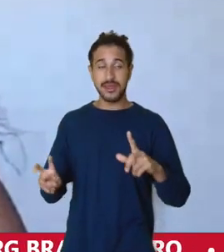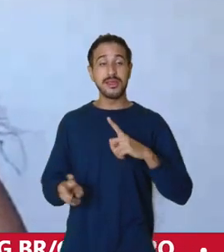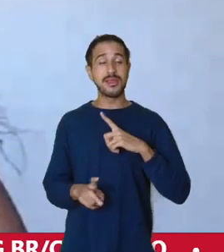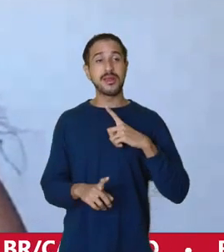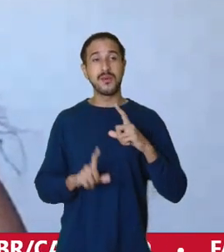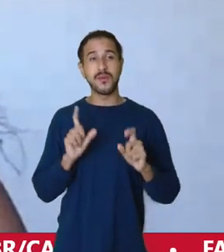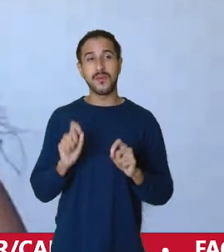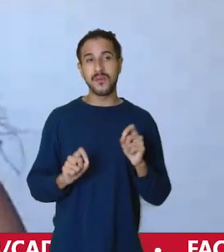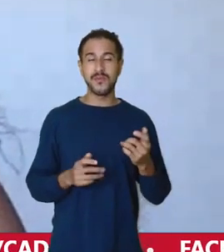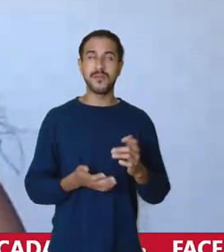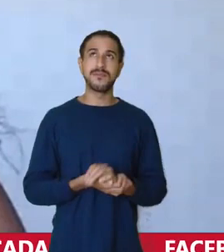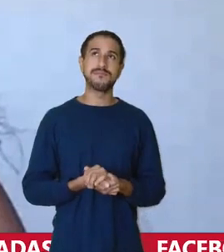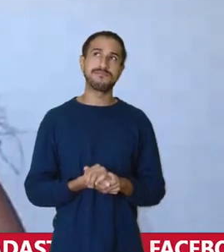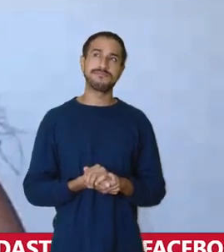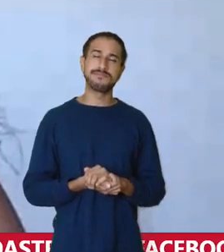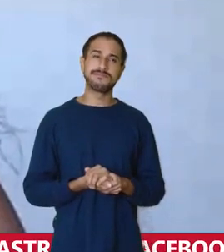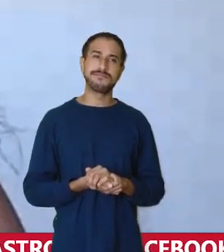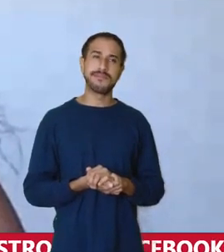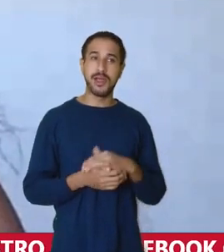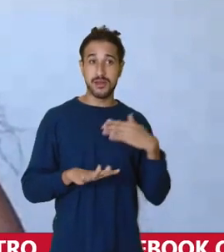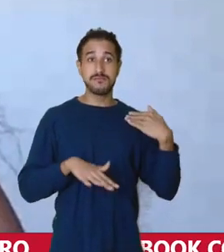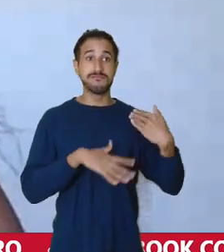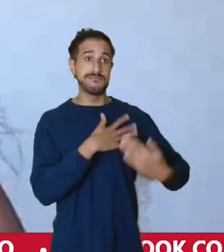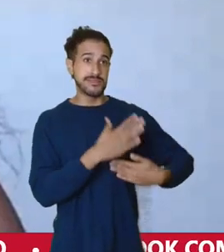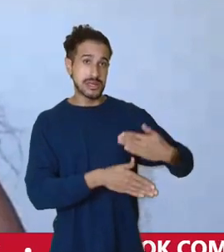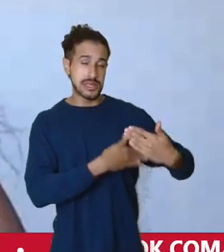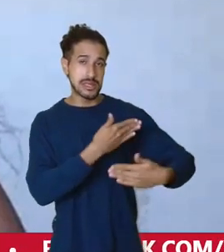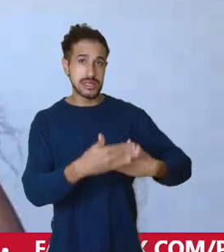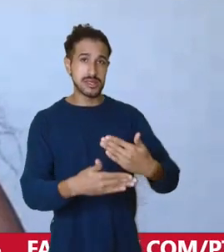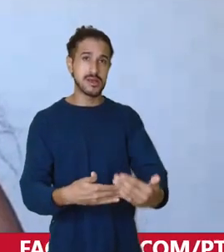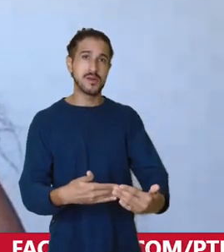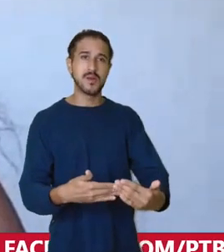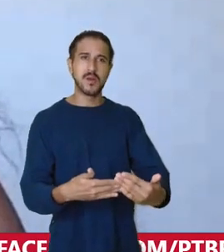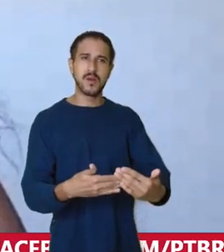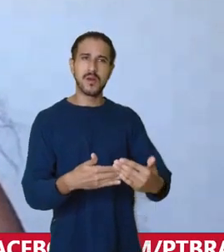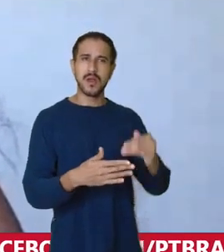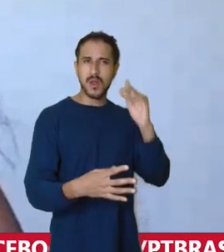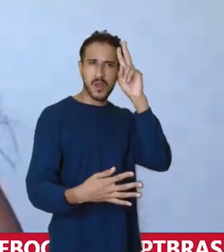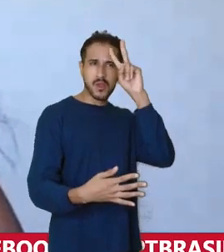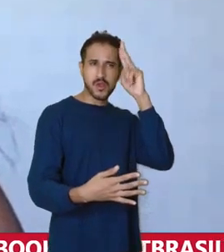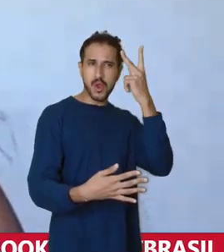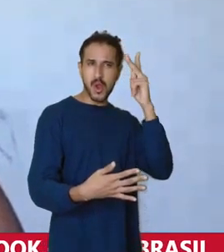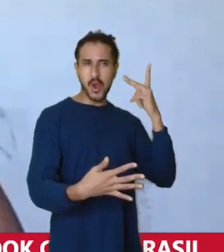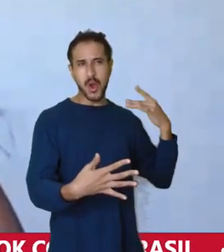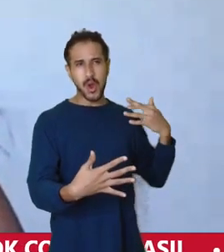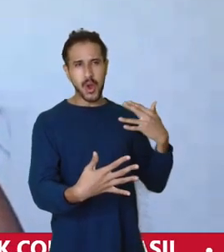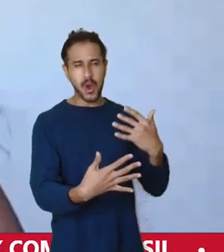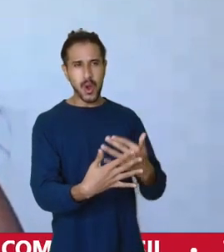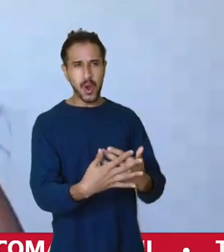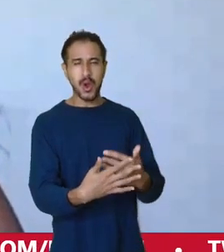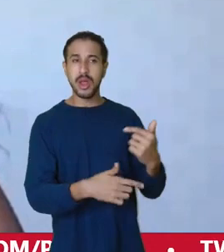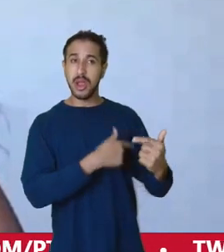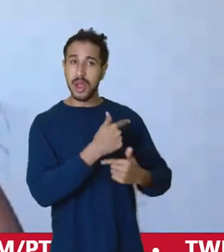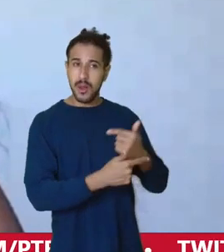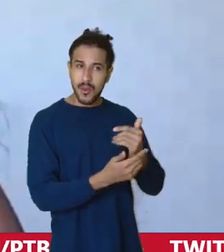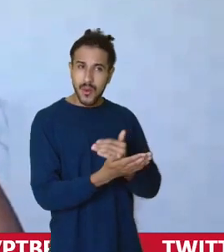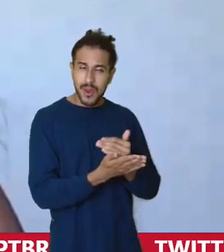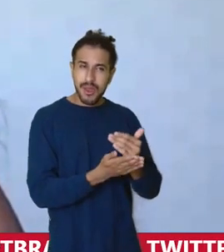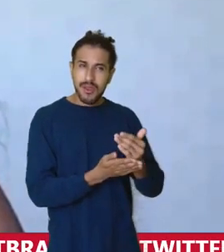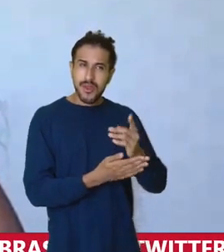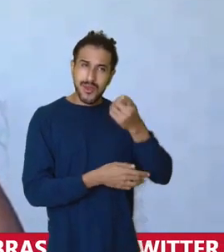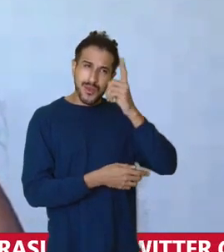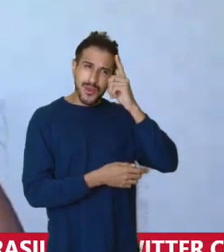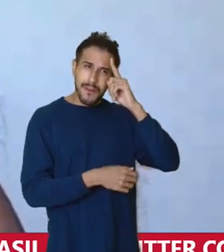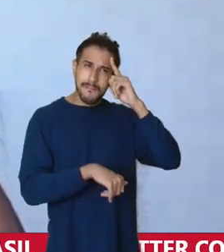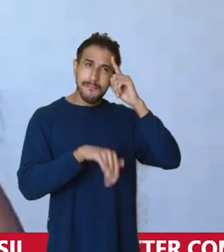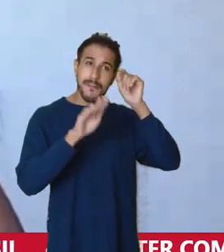aí um processo que é histórico, de demandas que se tornam cada dia